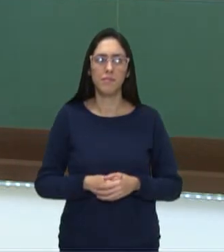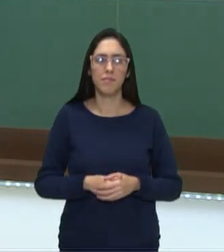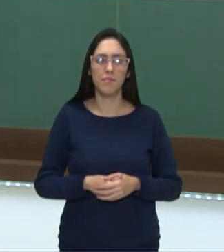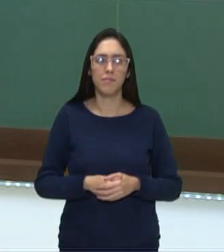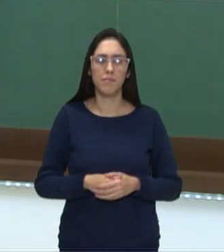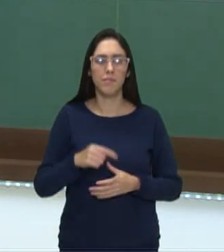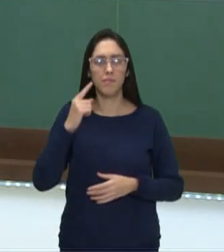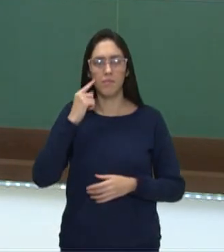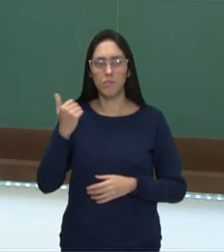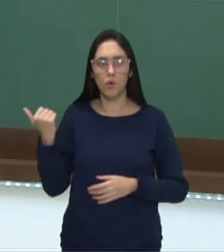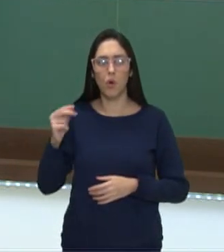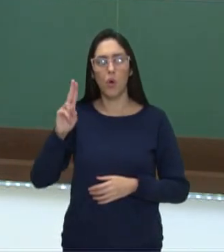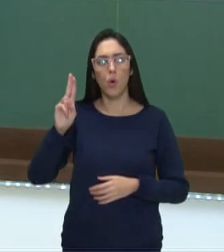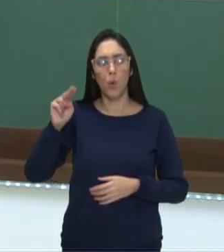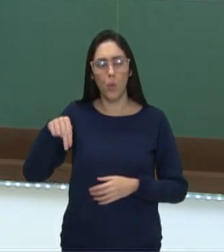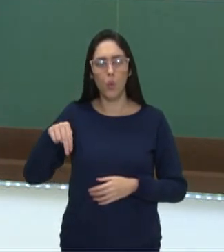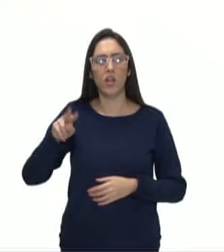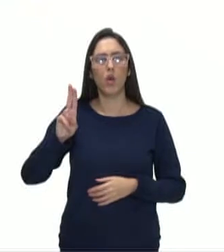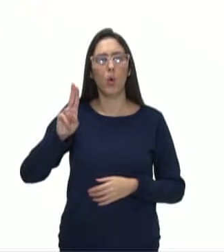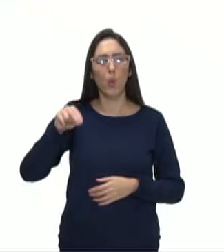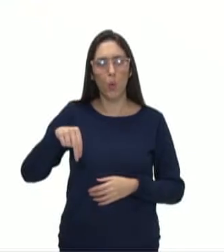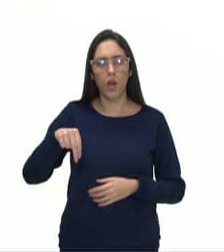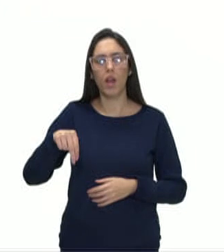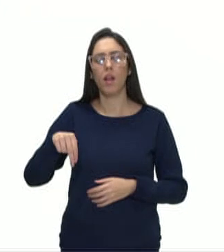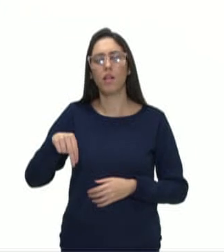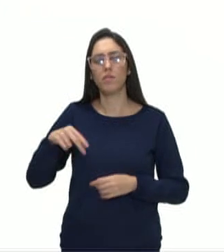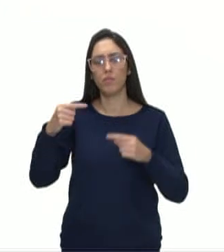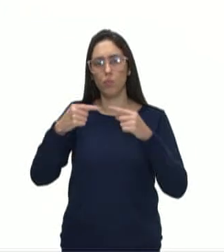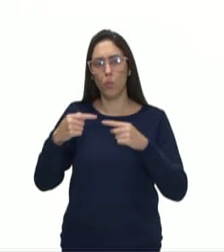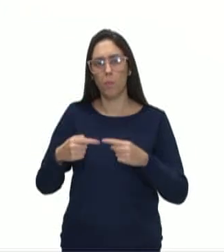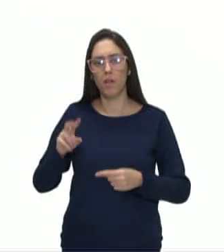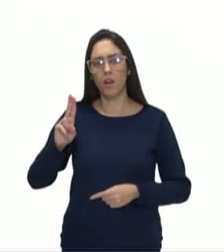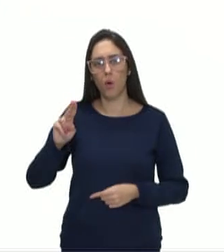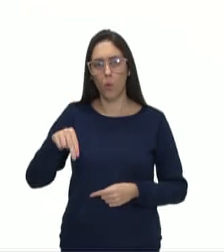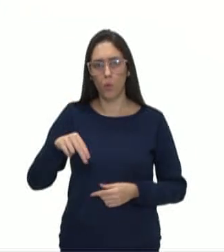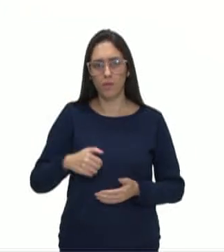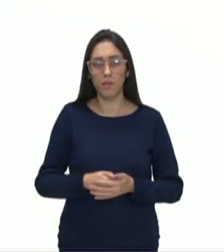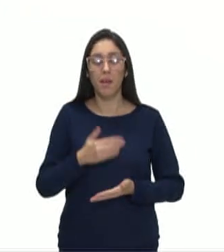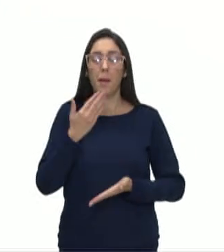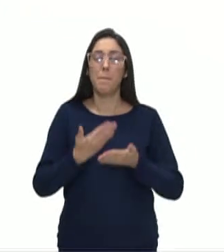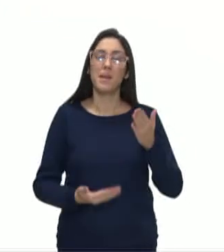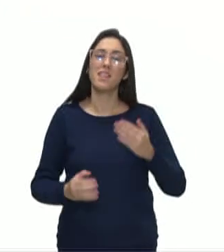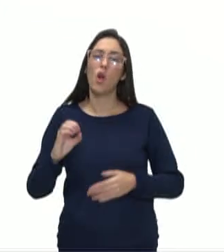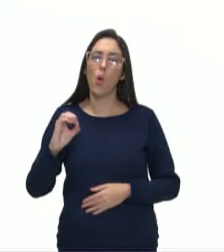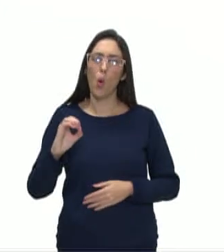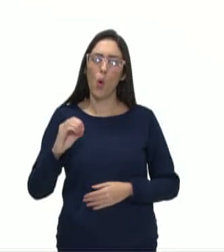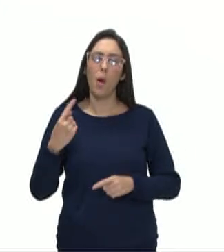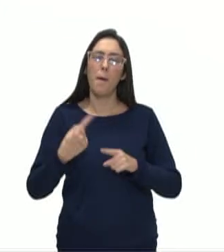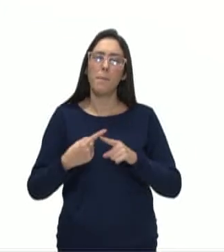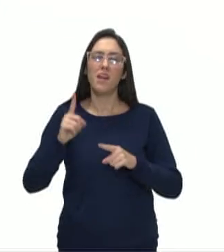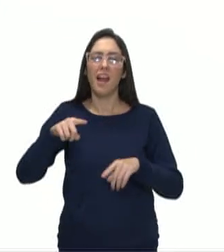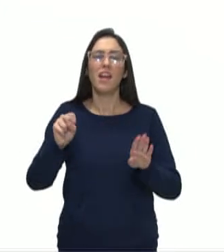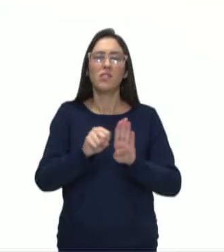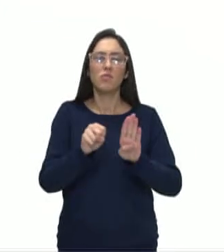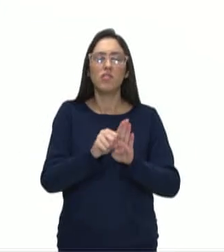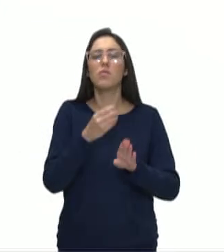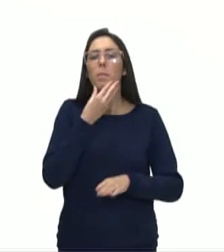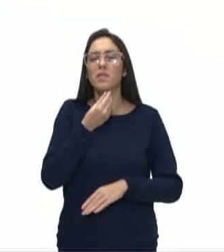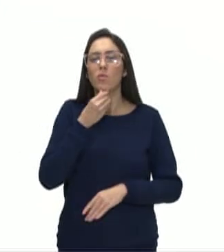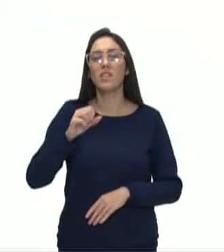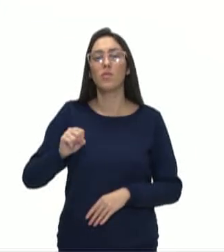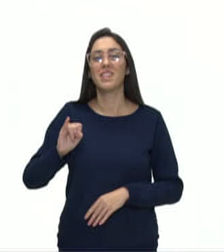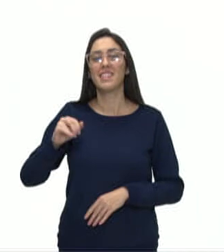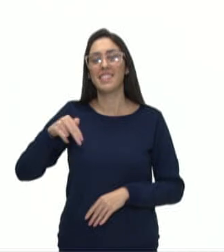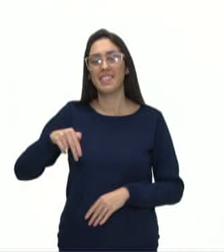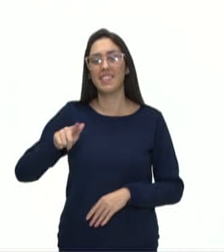um guacamole, um aguacate. Ou seja, aqui ele perdeu o porque ele está frente a substantivo masculino singular.